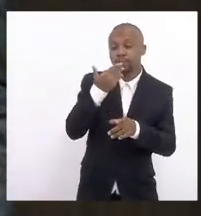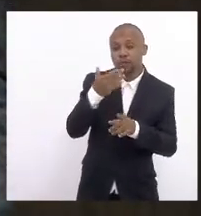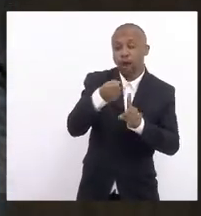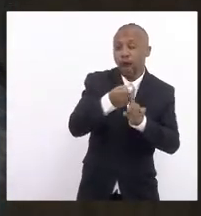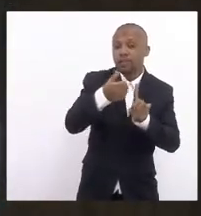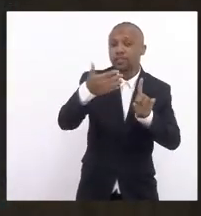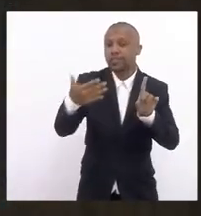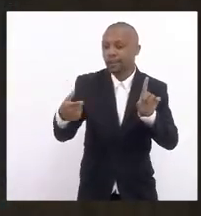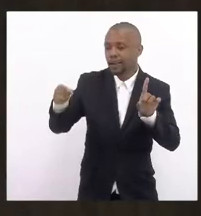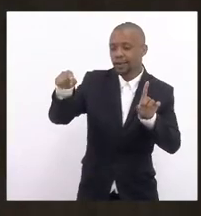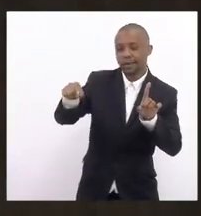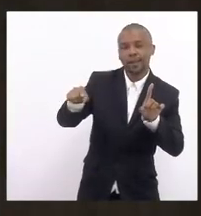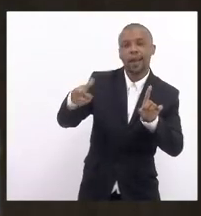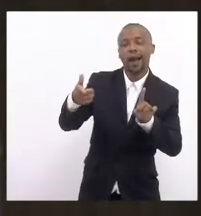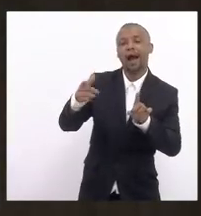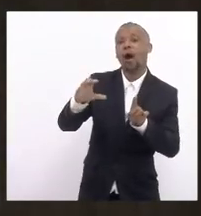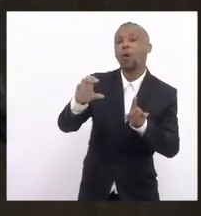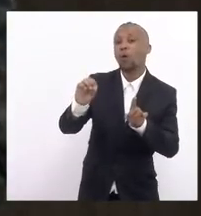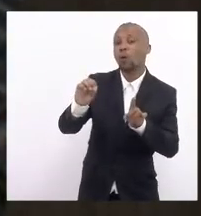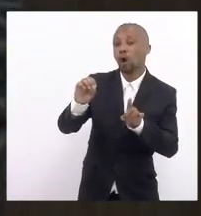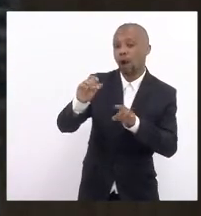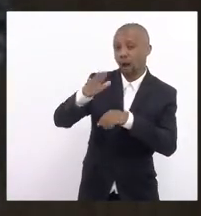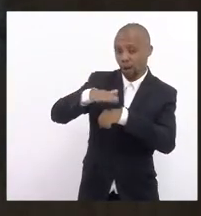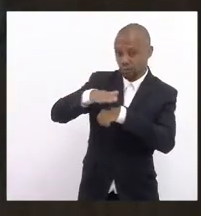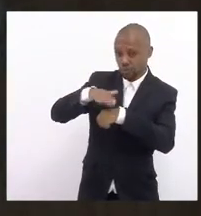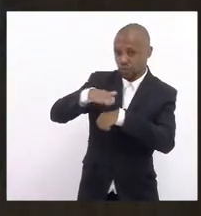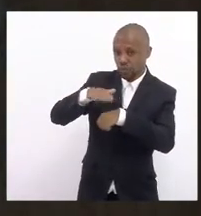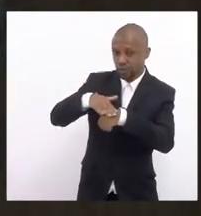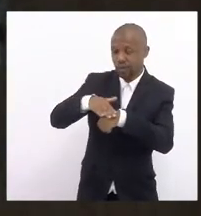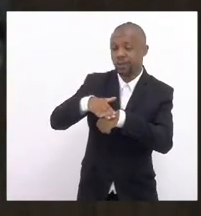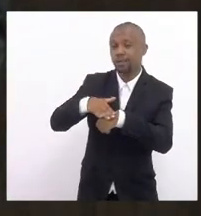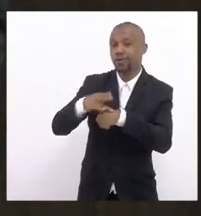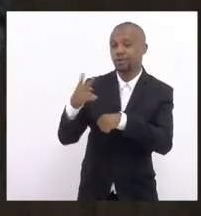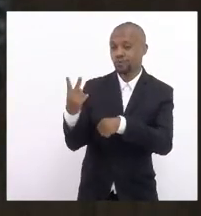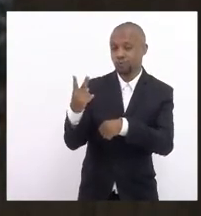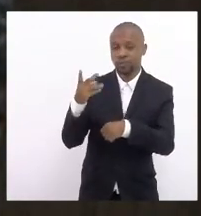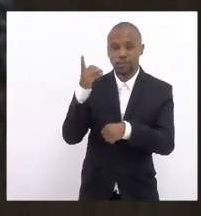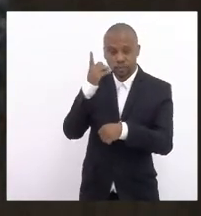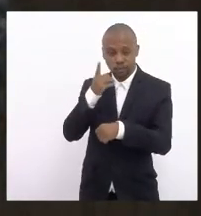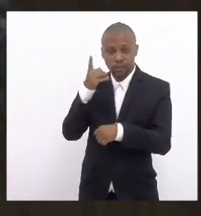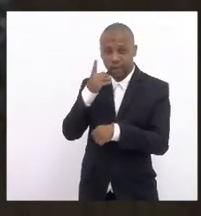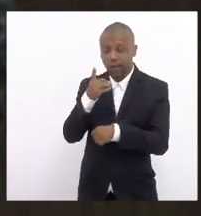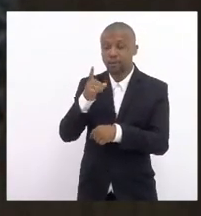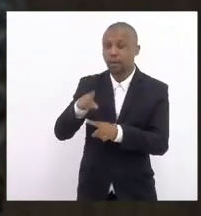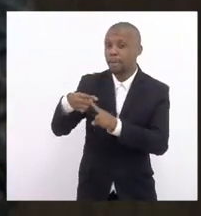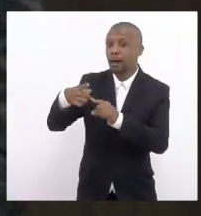deputado Subtenente Bernardo, e a emenda, e emendar o nosso projeto com o teor